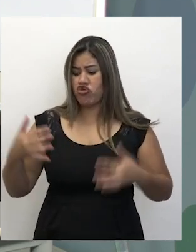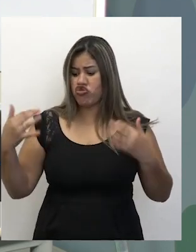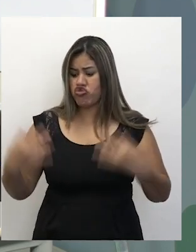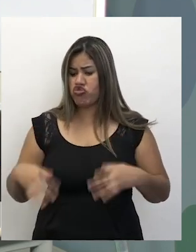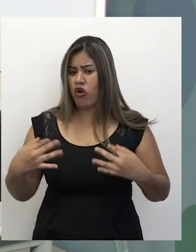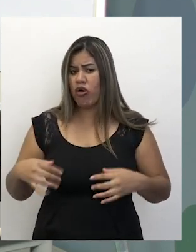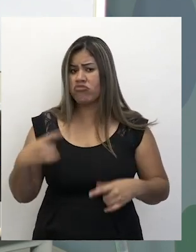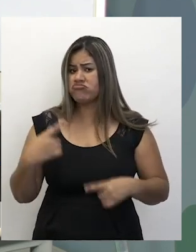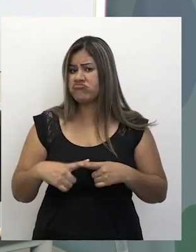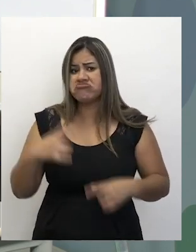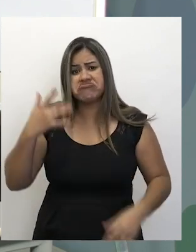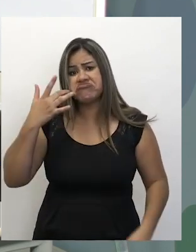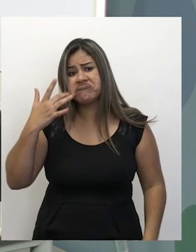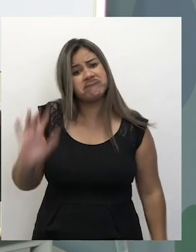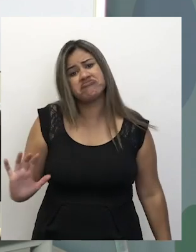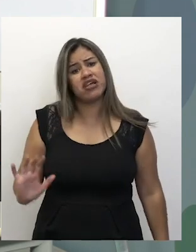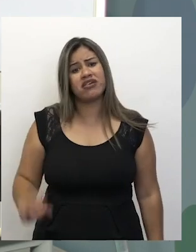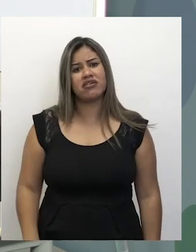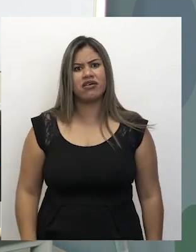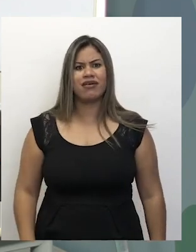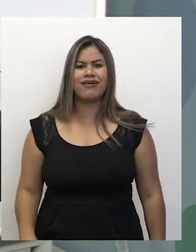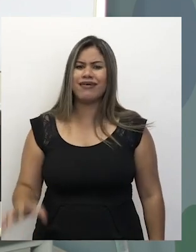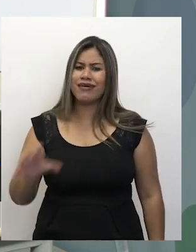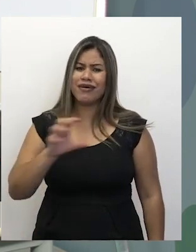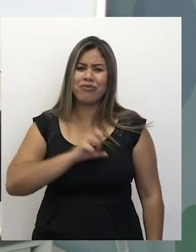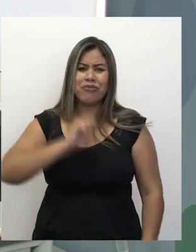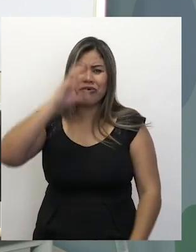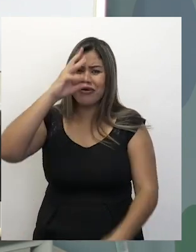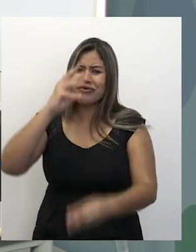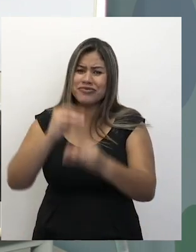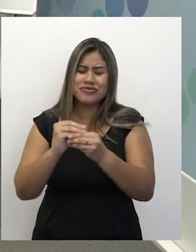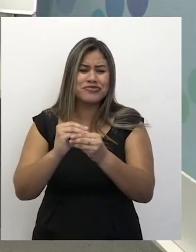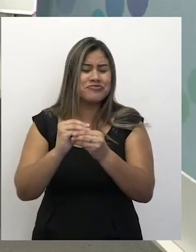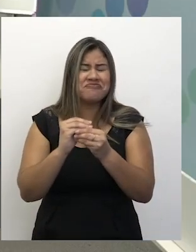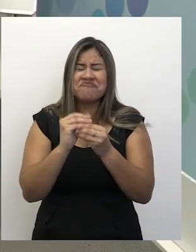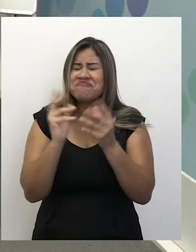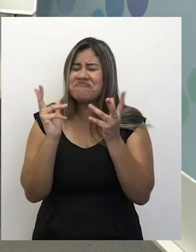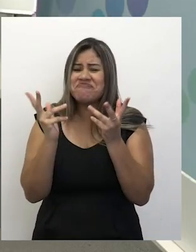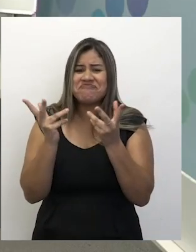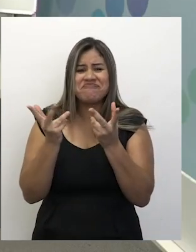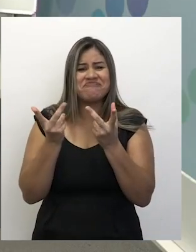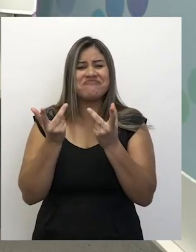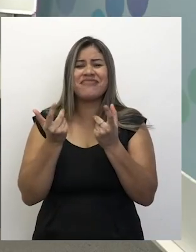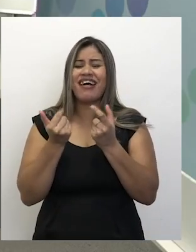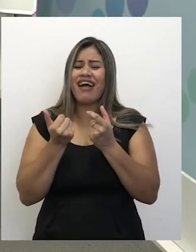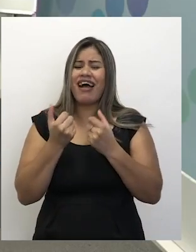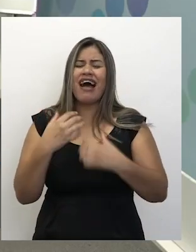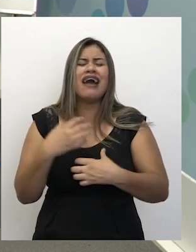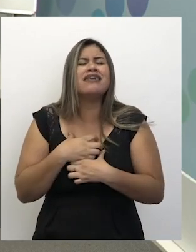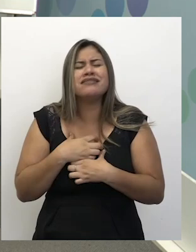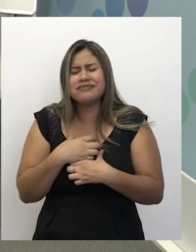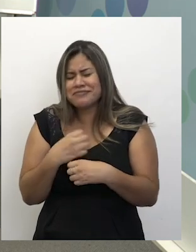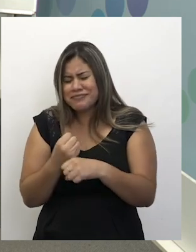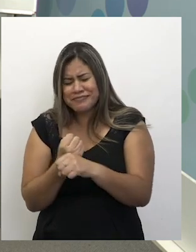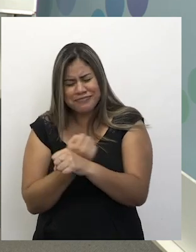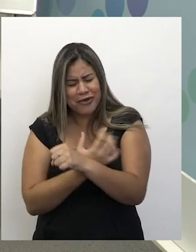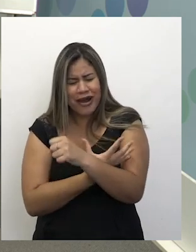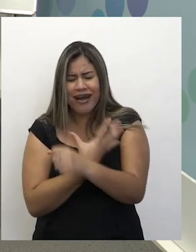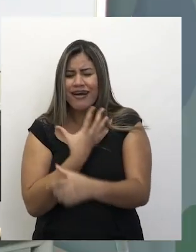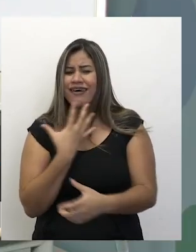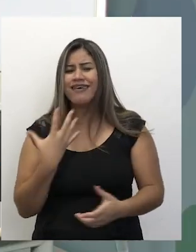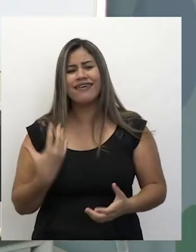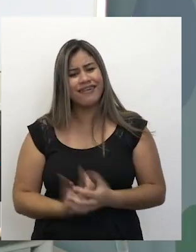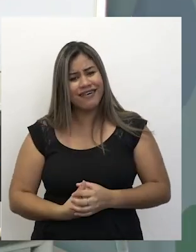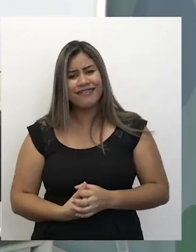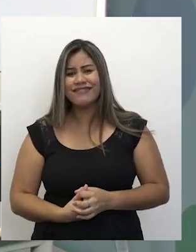porquê é a melhor definição do amor que existe gente é lindo só precisa Taiana eu vou eu vou me emocionar porque a mãe dele de novo e ele é